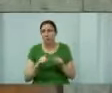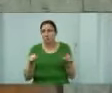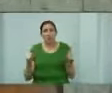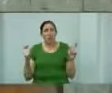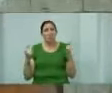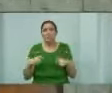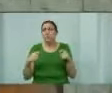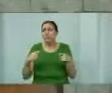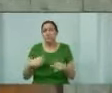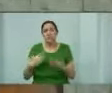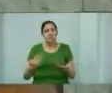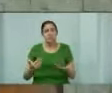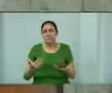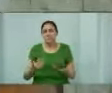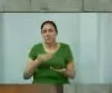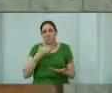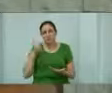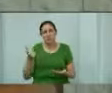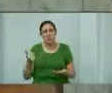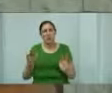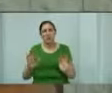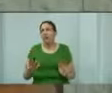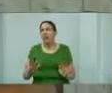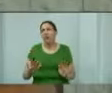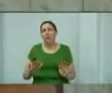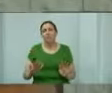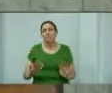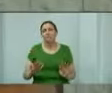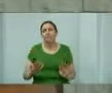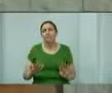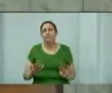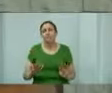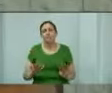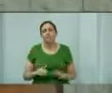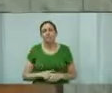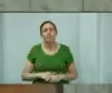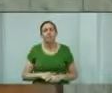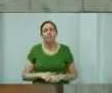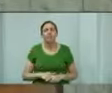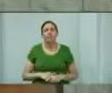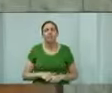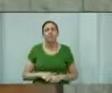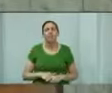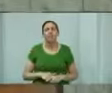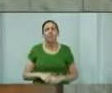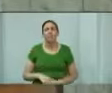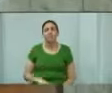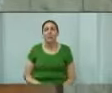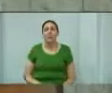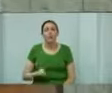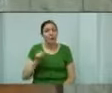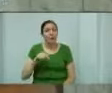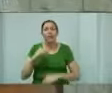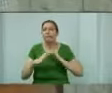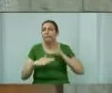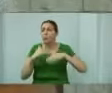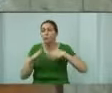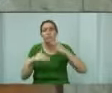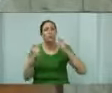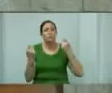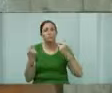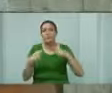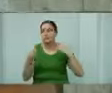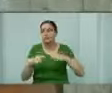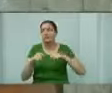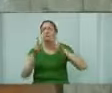melhorar, nós vamos ter que dar um passo atrás, às vezes, e vamos ter que firmar a posição. Isso é evolução, nós vamos ter que evoluir. Então,